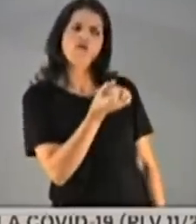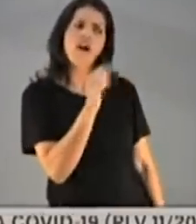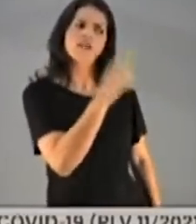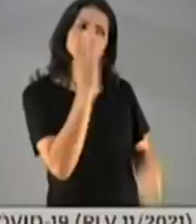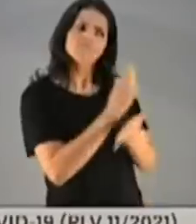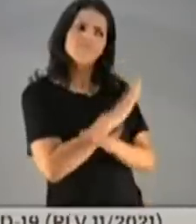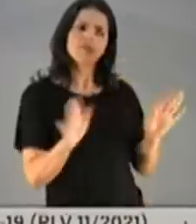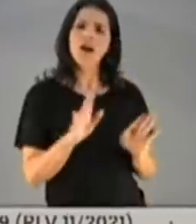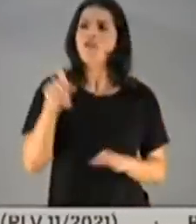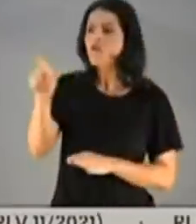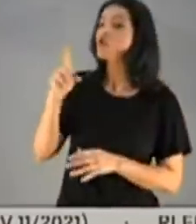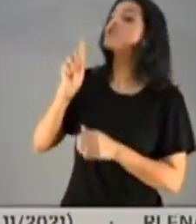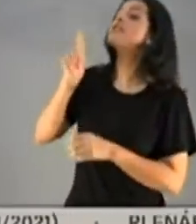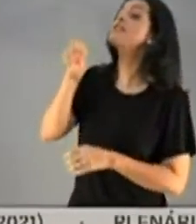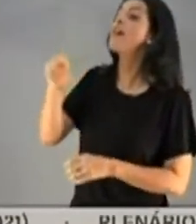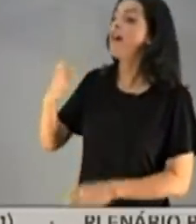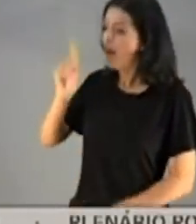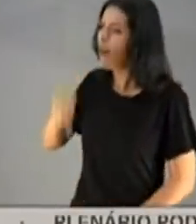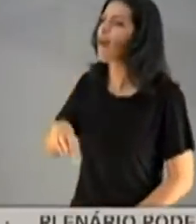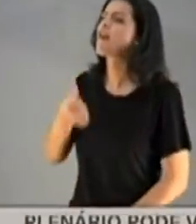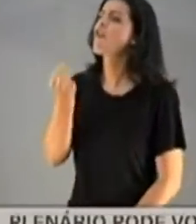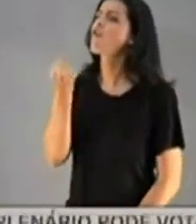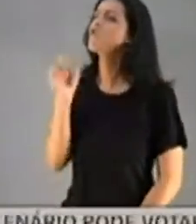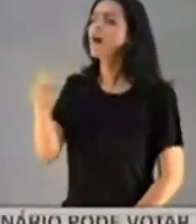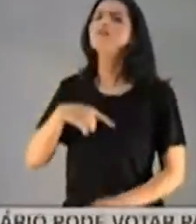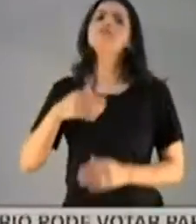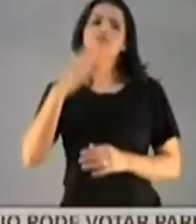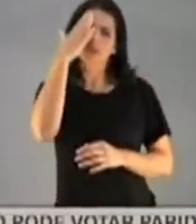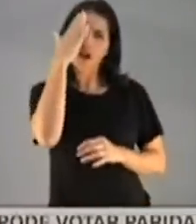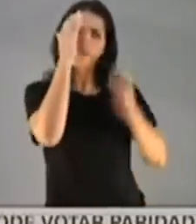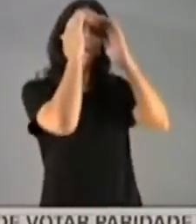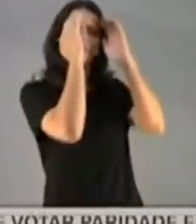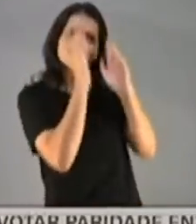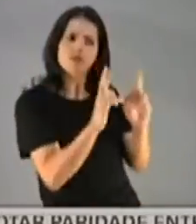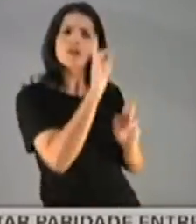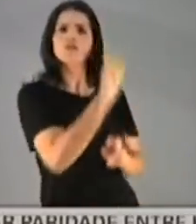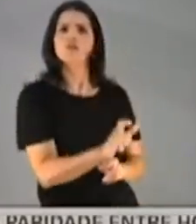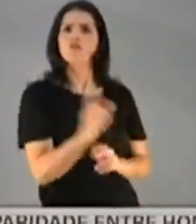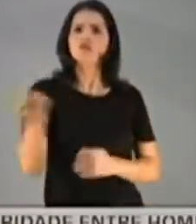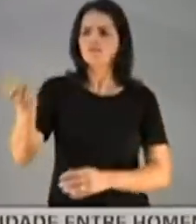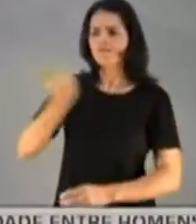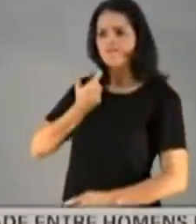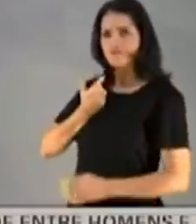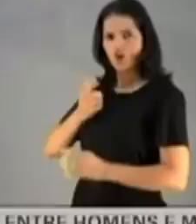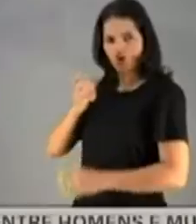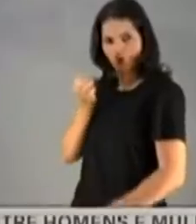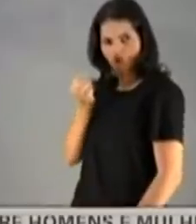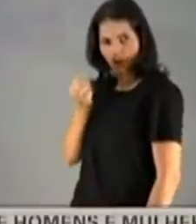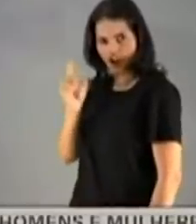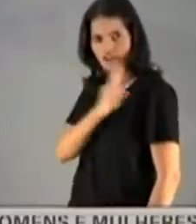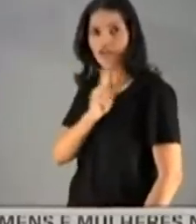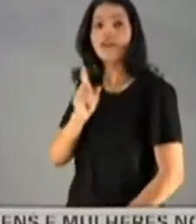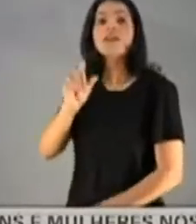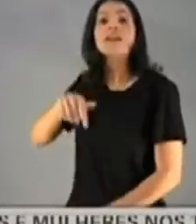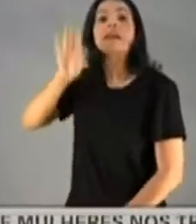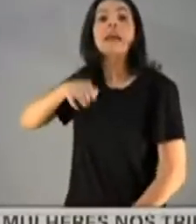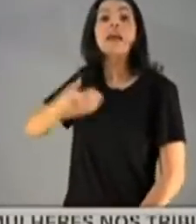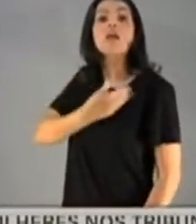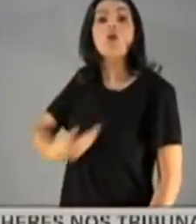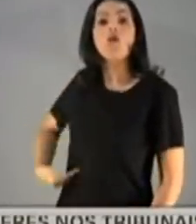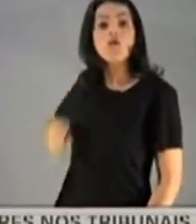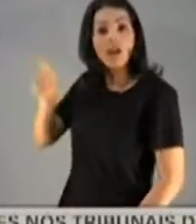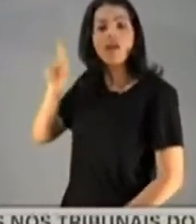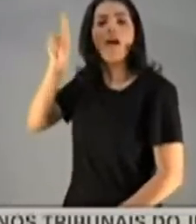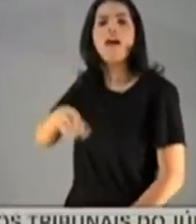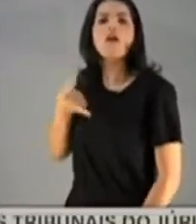Não seja covarde. Não faça isso. Vossa Excelência sabe o respeito que eu tenho por Vossa Excelência, mas não faça isso. É quem está no governo. Não faça isso. Não. Quem tem coragem